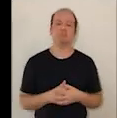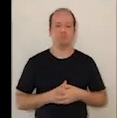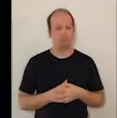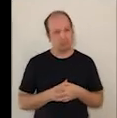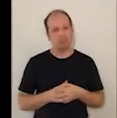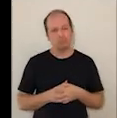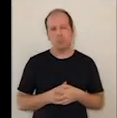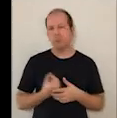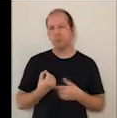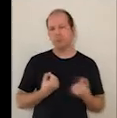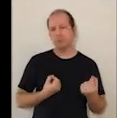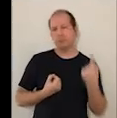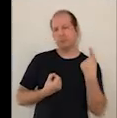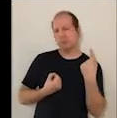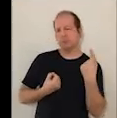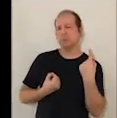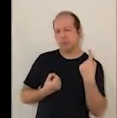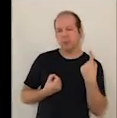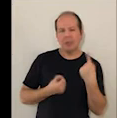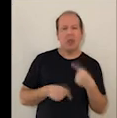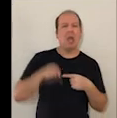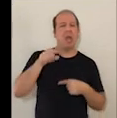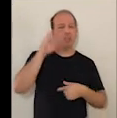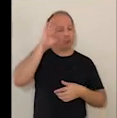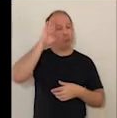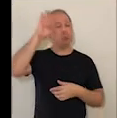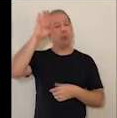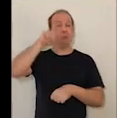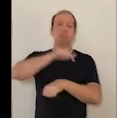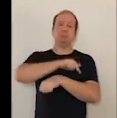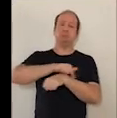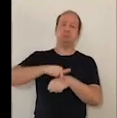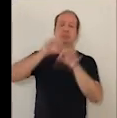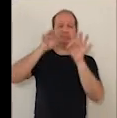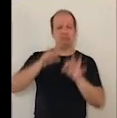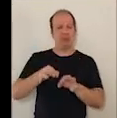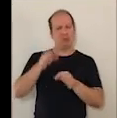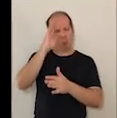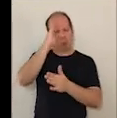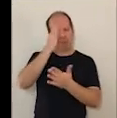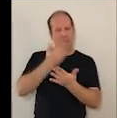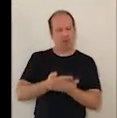Muito estranho. Leone tem fama de soldado valente e digno de confiança.